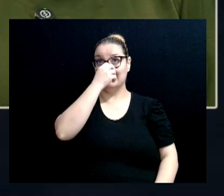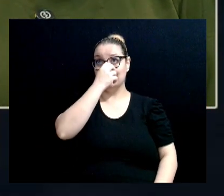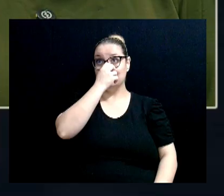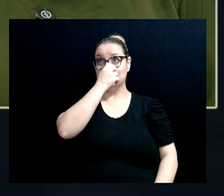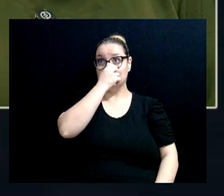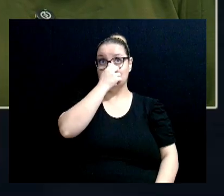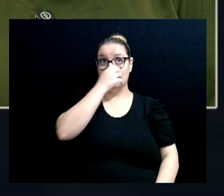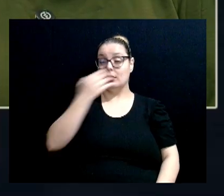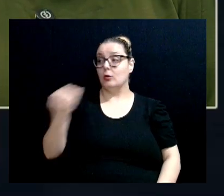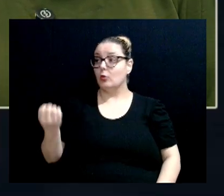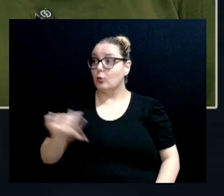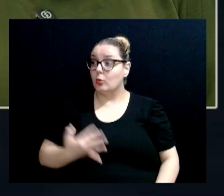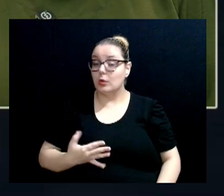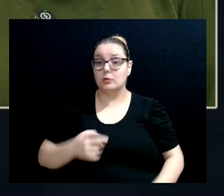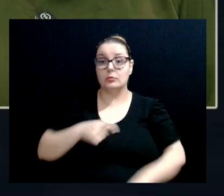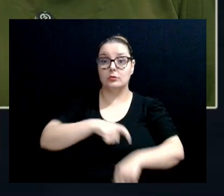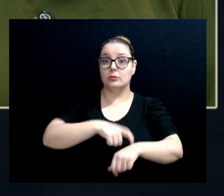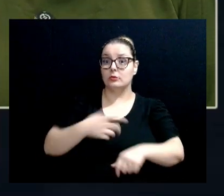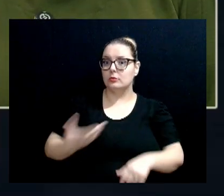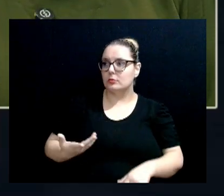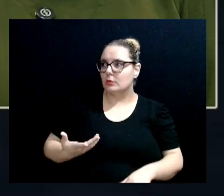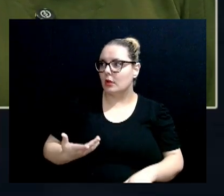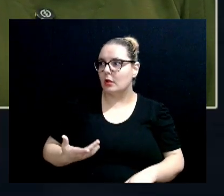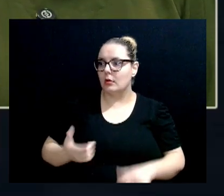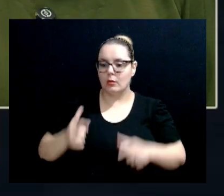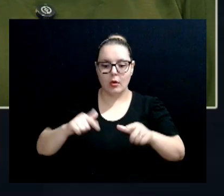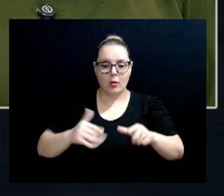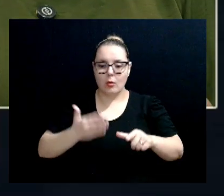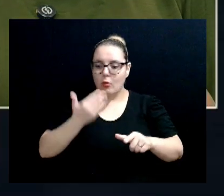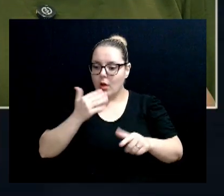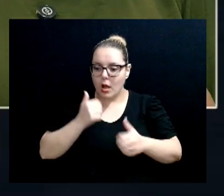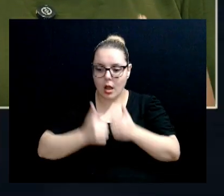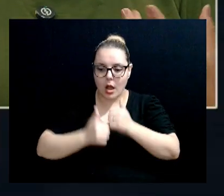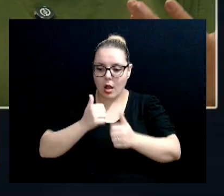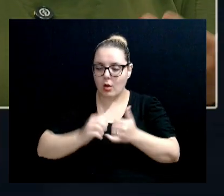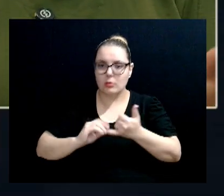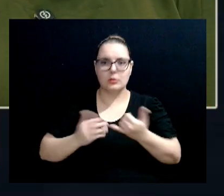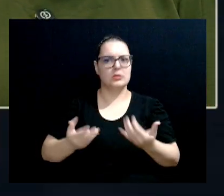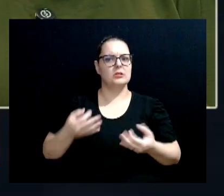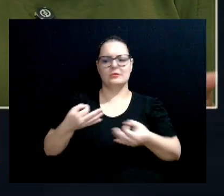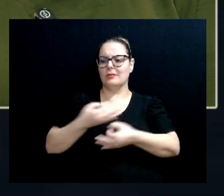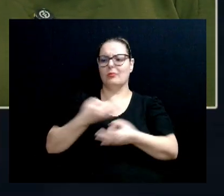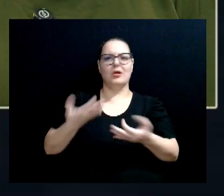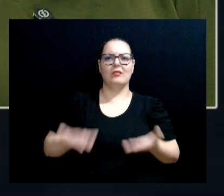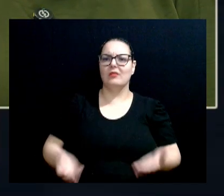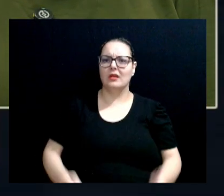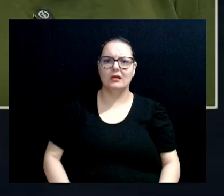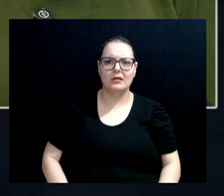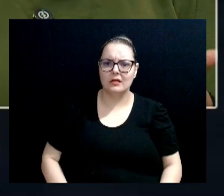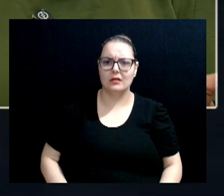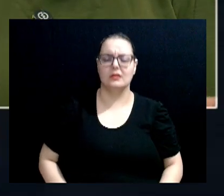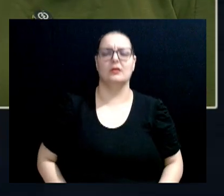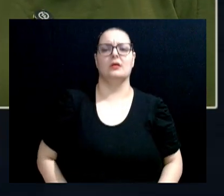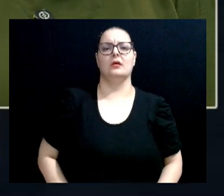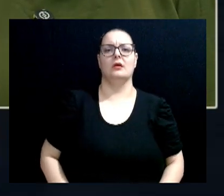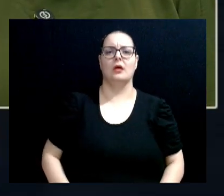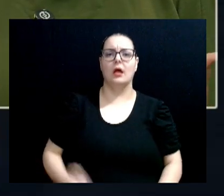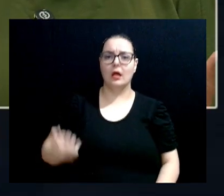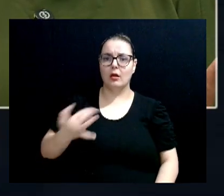você não come um prato de arroz e feijão? Gente, isso é maravilhoso. E aí, você está contando